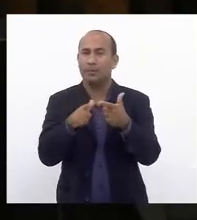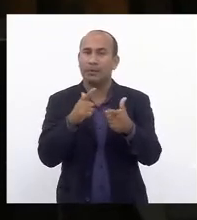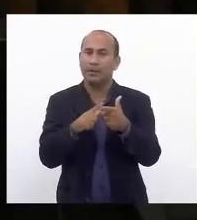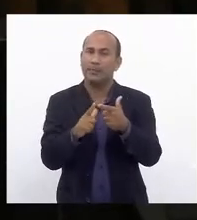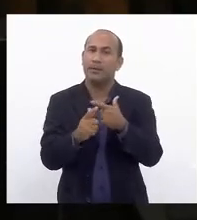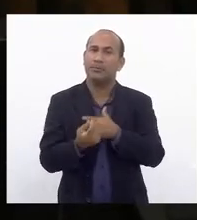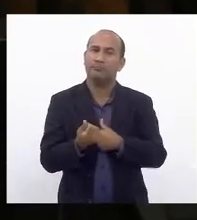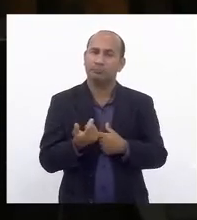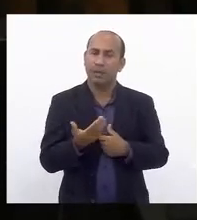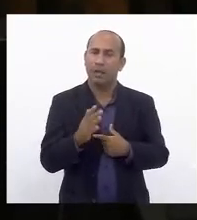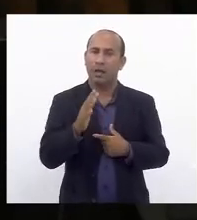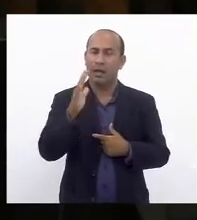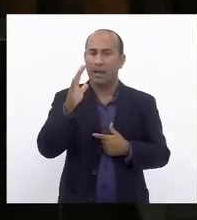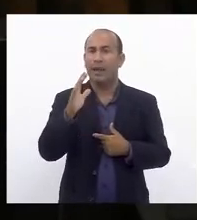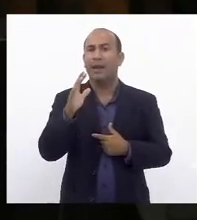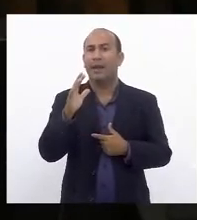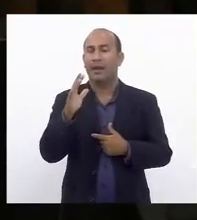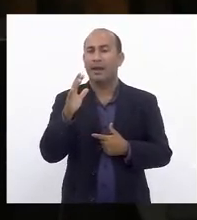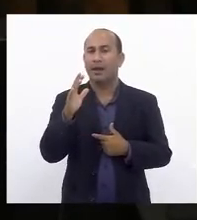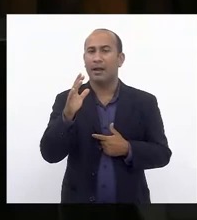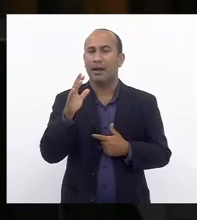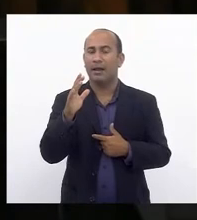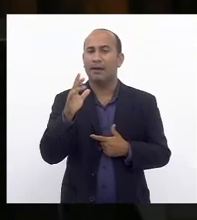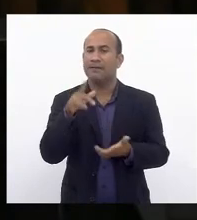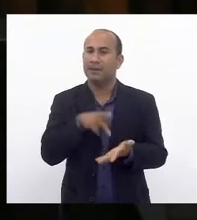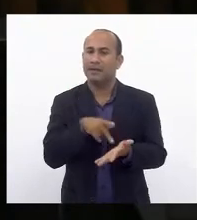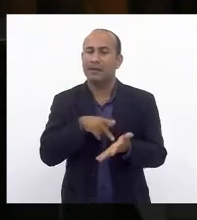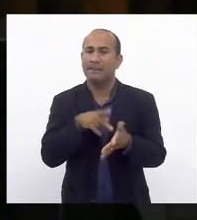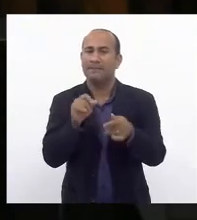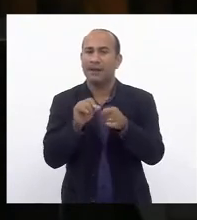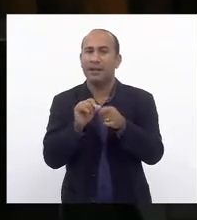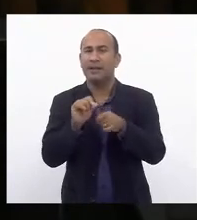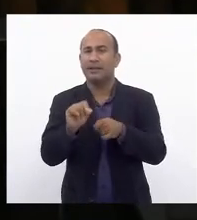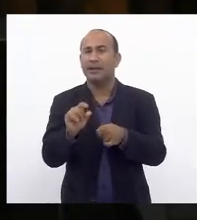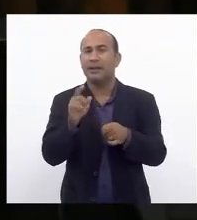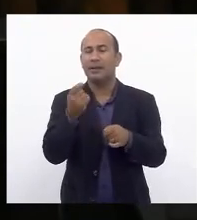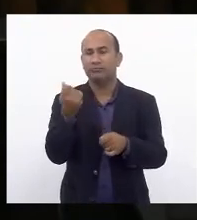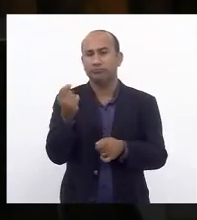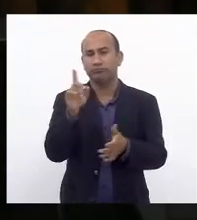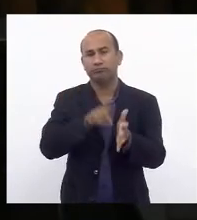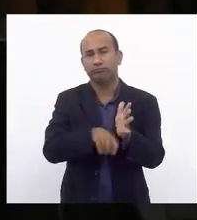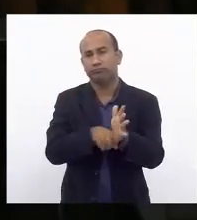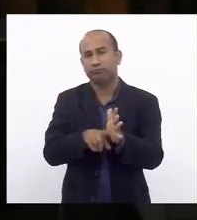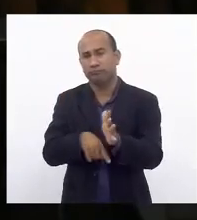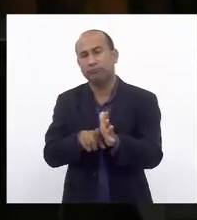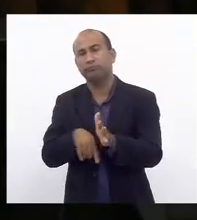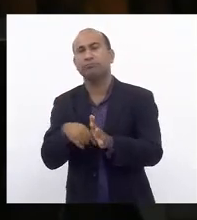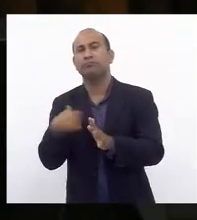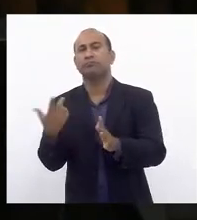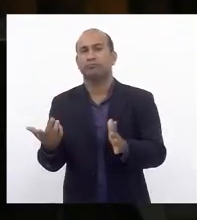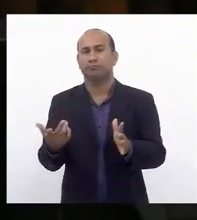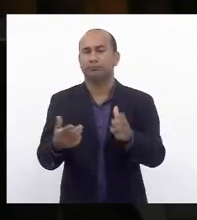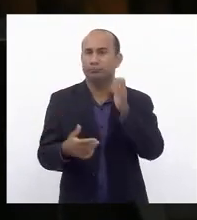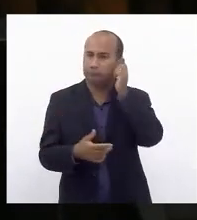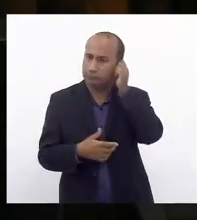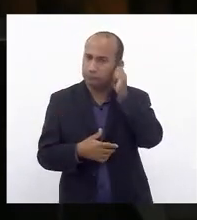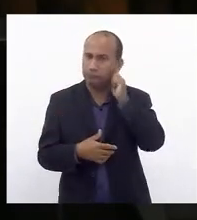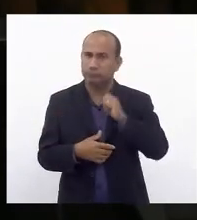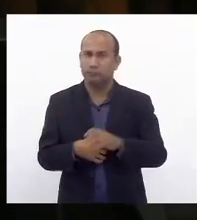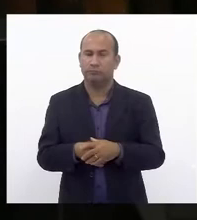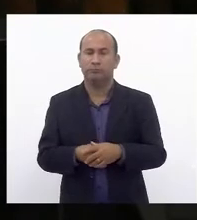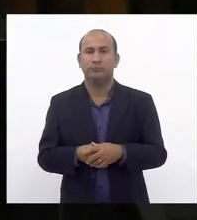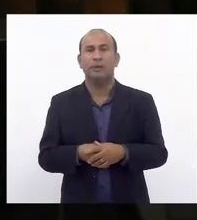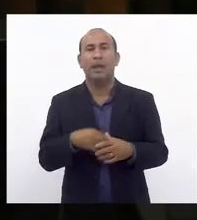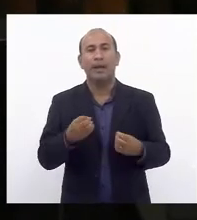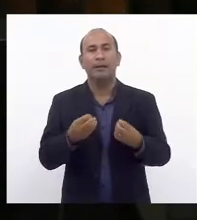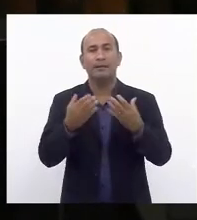módicos, evidentemente fará com que esses preços sejam menores ainda. E aí